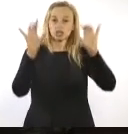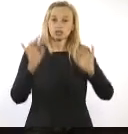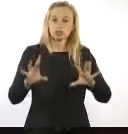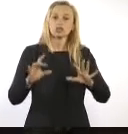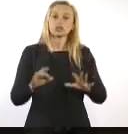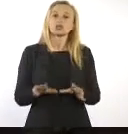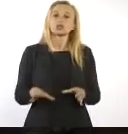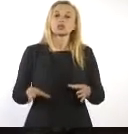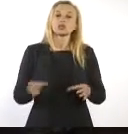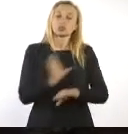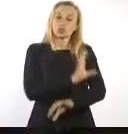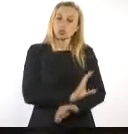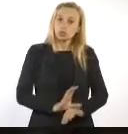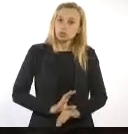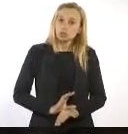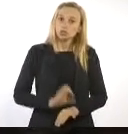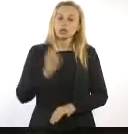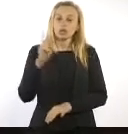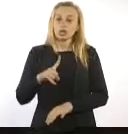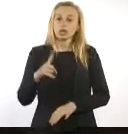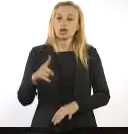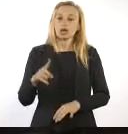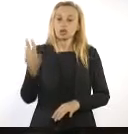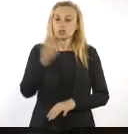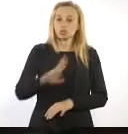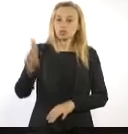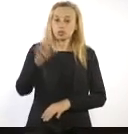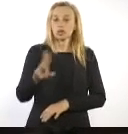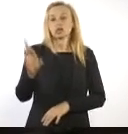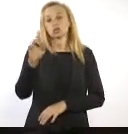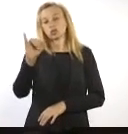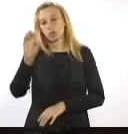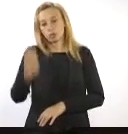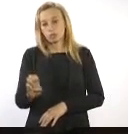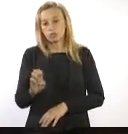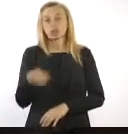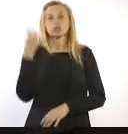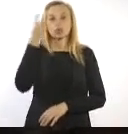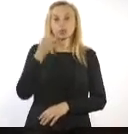setor de cultura, que é um dos maiores usuários de drone. Deputado Alexandre, quer fazer uma parte? Sim.